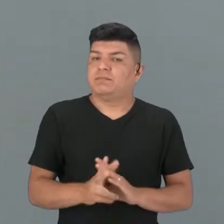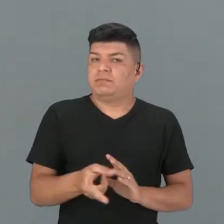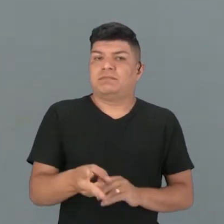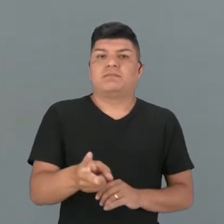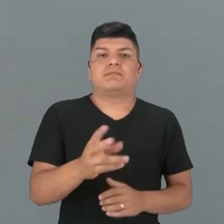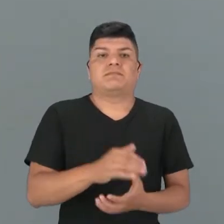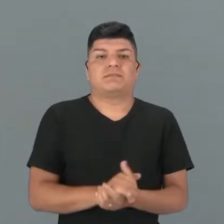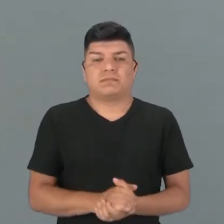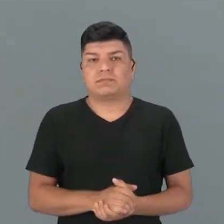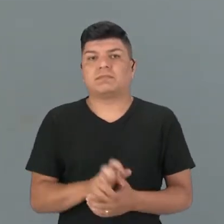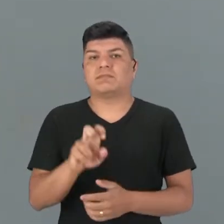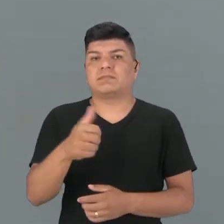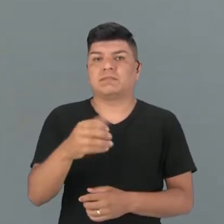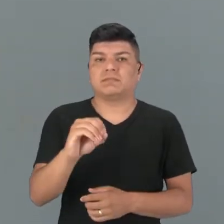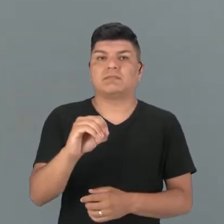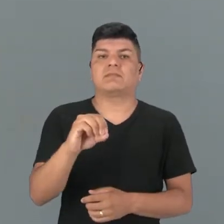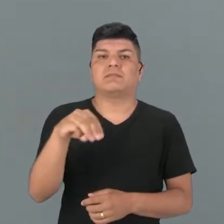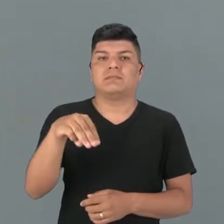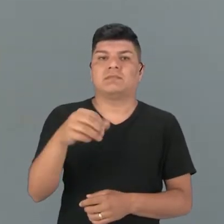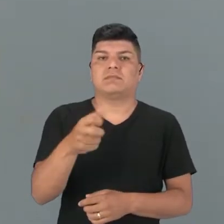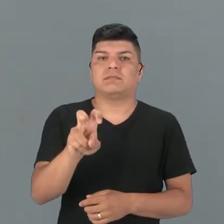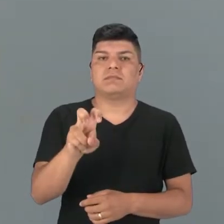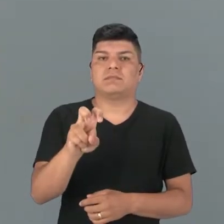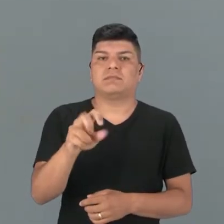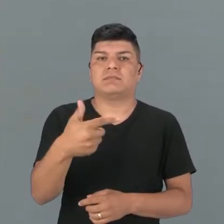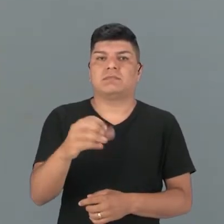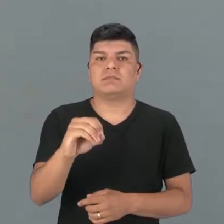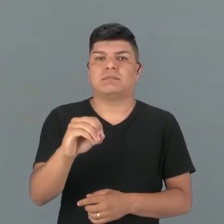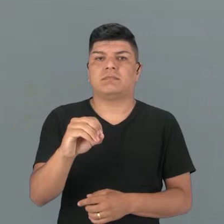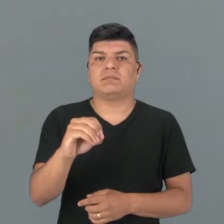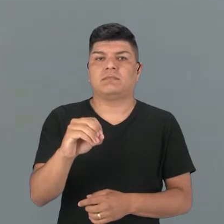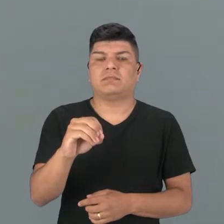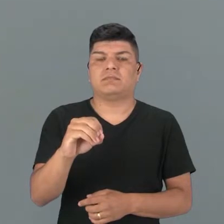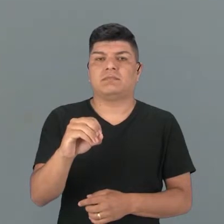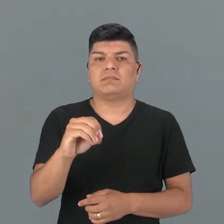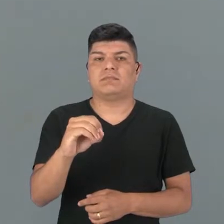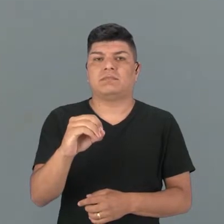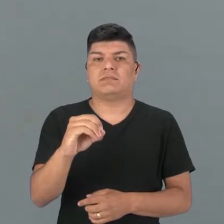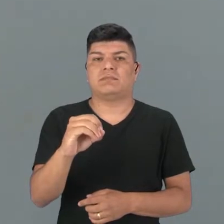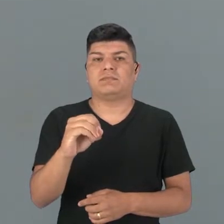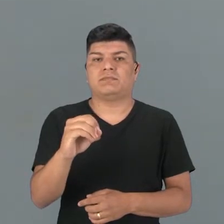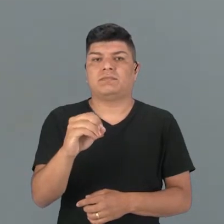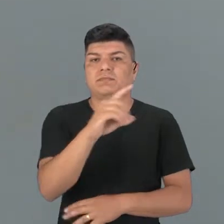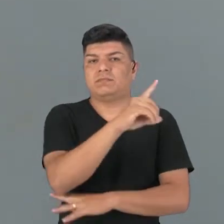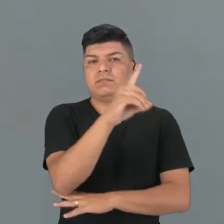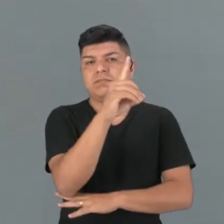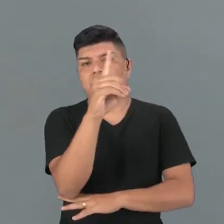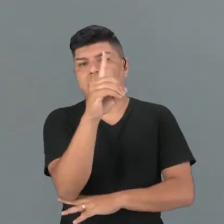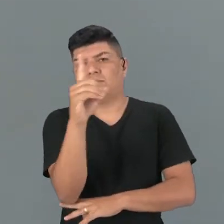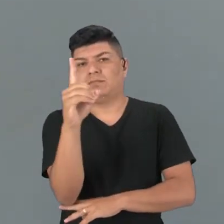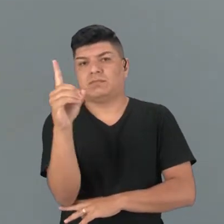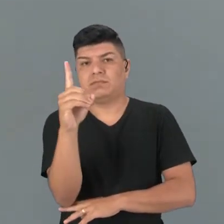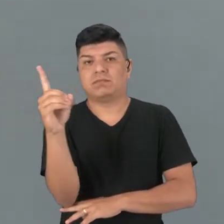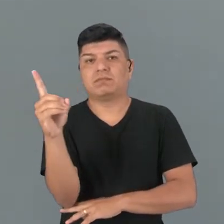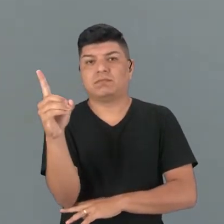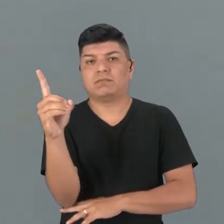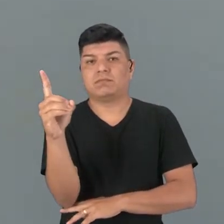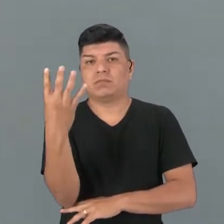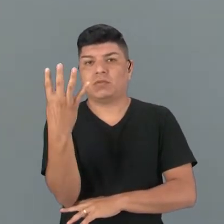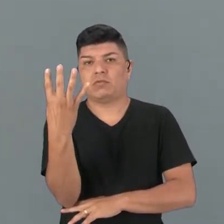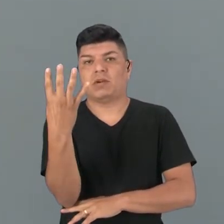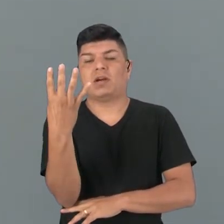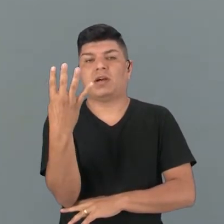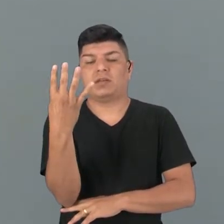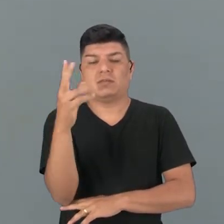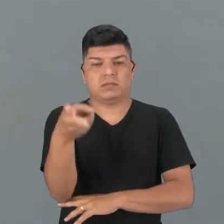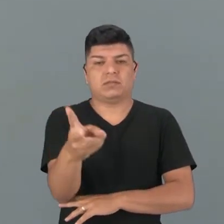diante. Então, 5, 10 minutos, 15 minutos, 20. Isso, o ponteiro estiver exatamente contando por 4. E